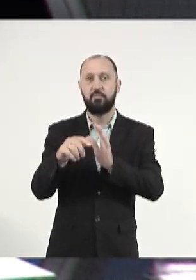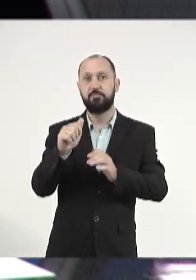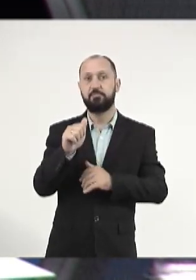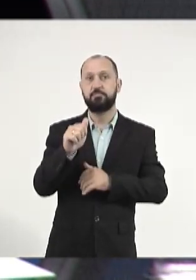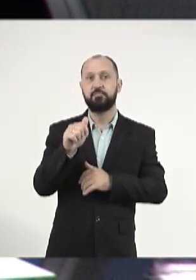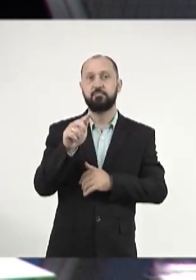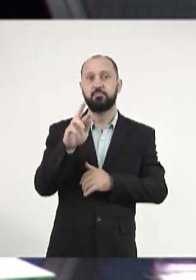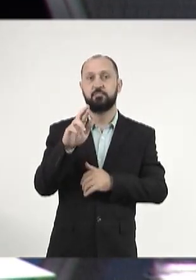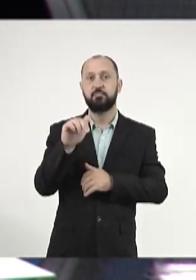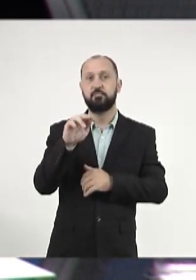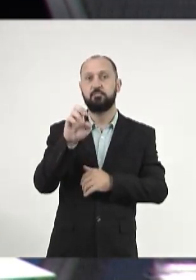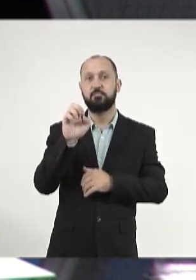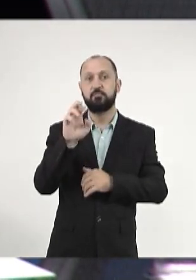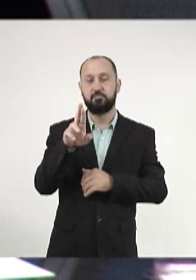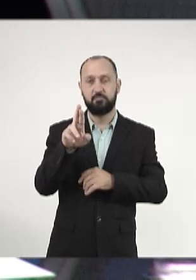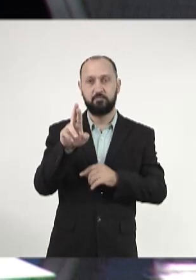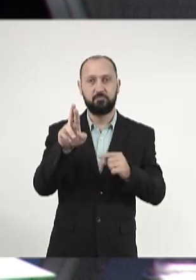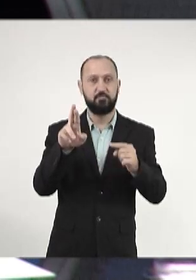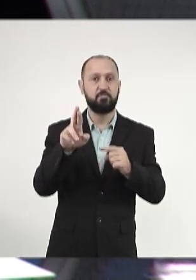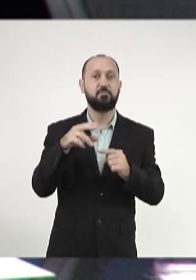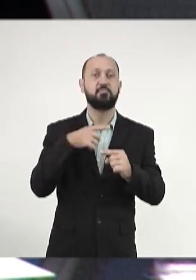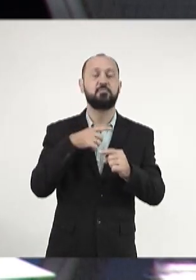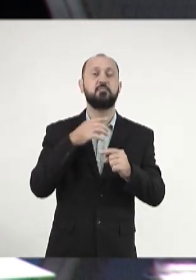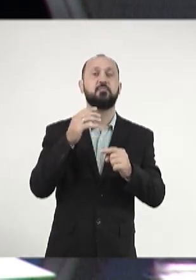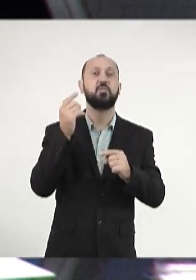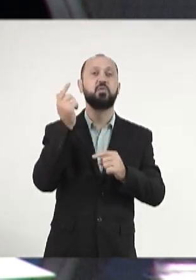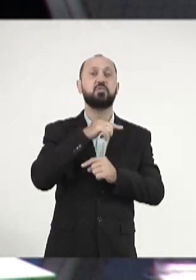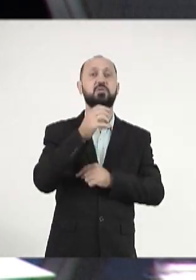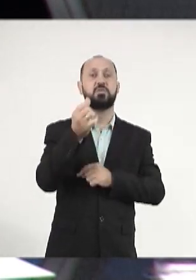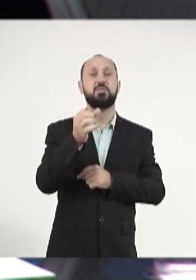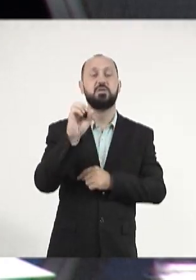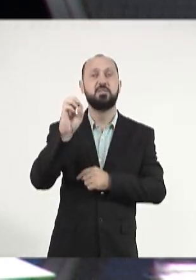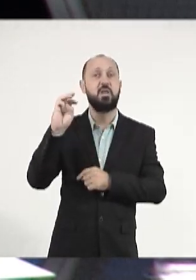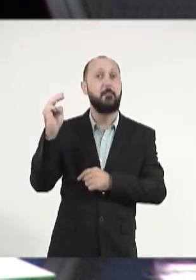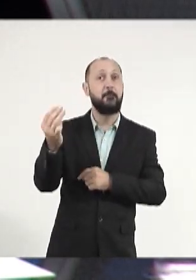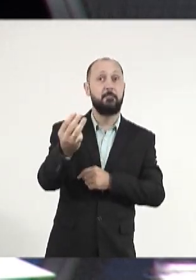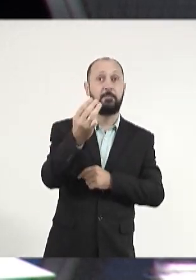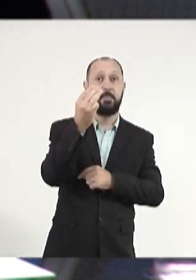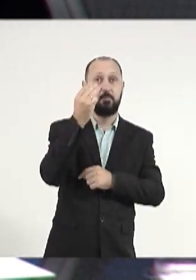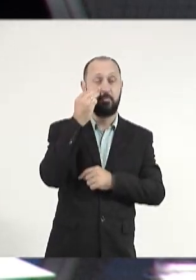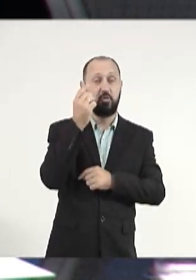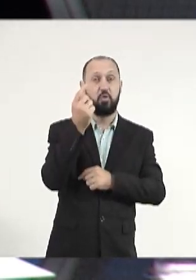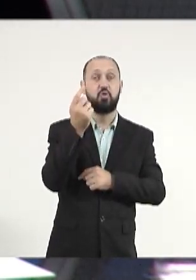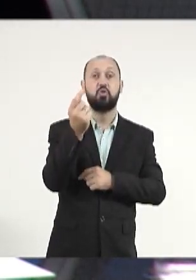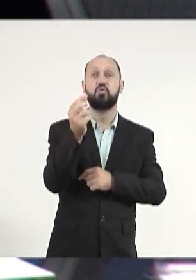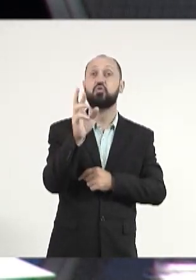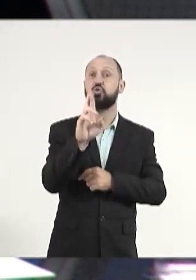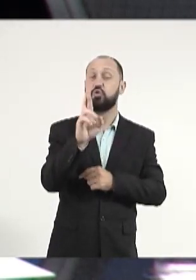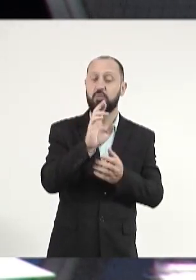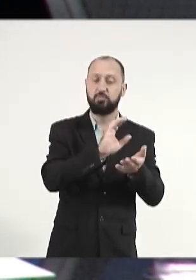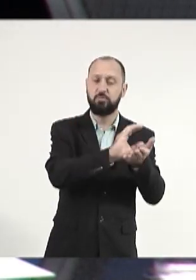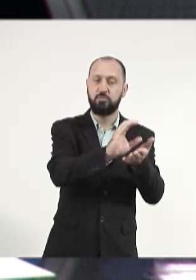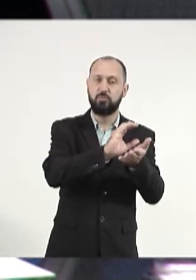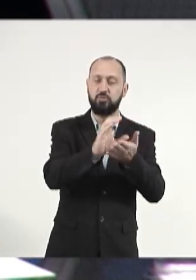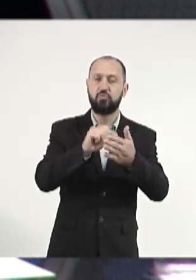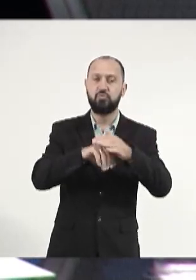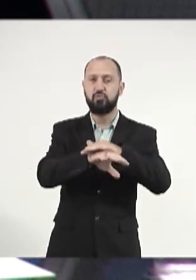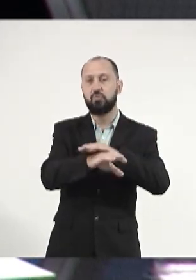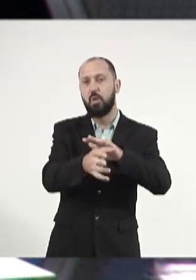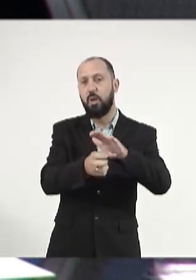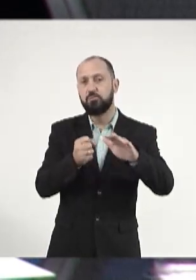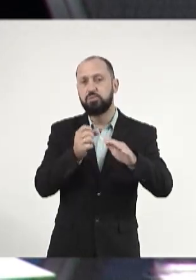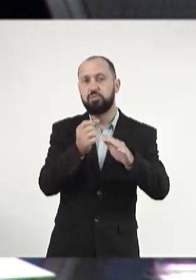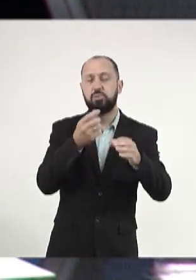Agraer, que conseguiu mais de 60 milhões de reais de investimento de vários fundos